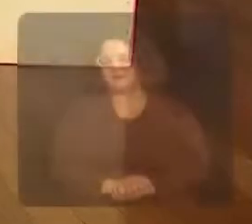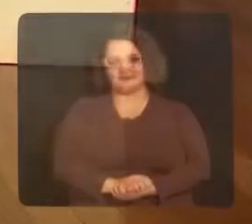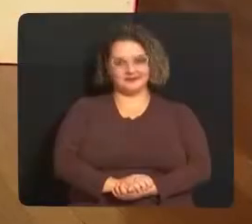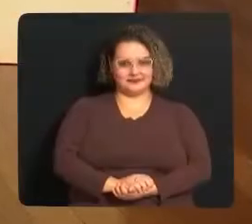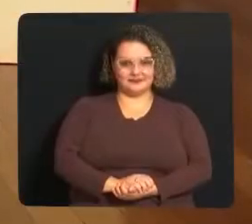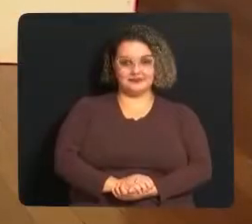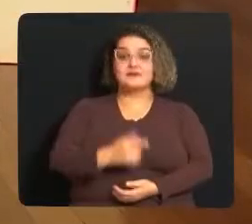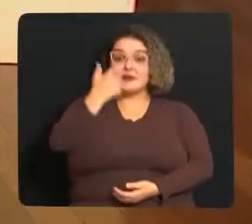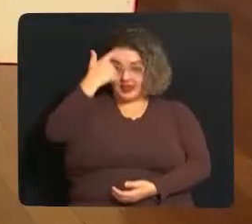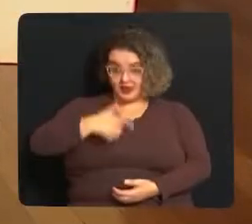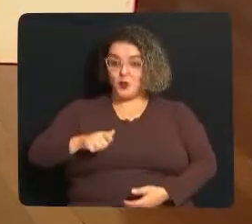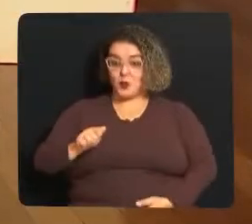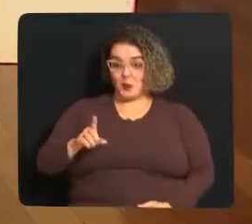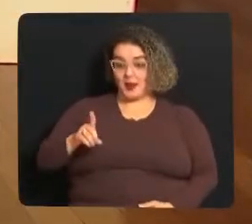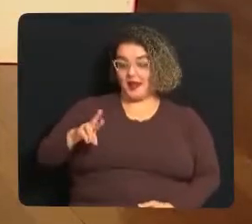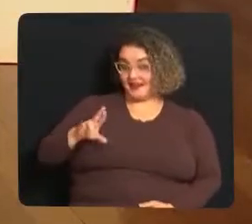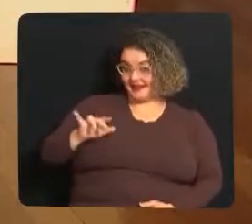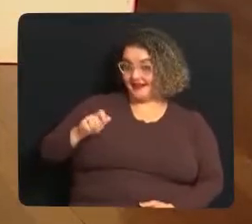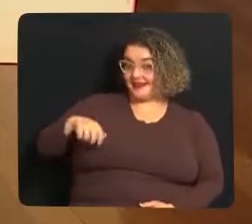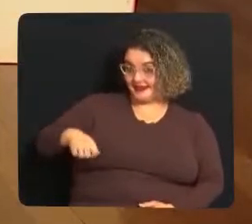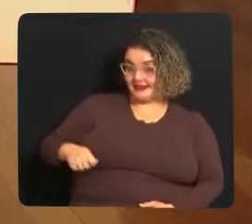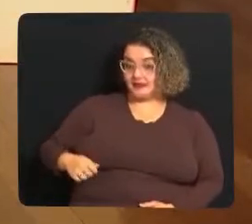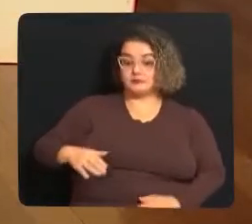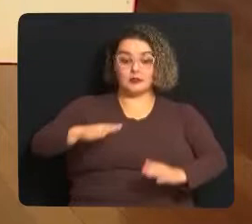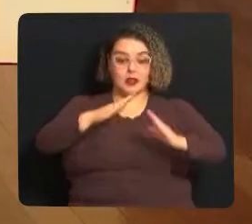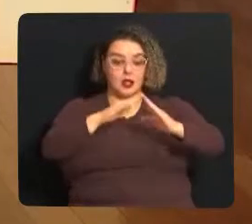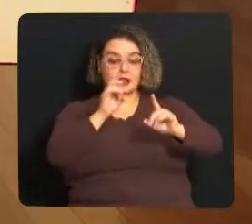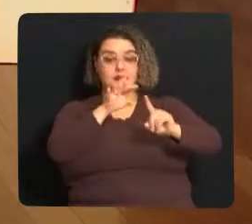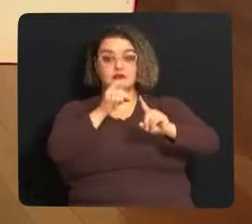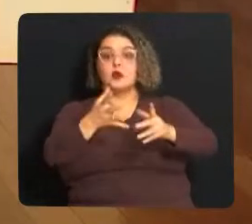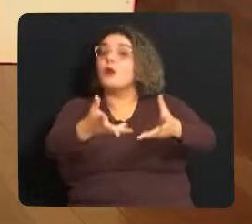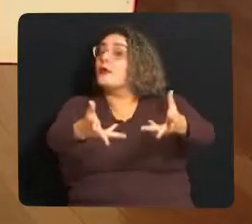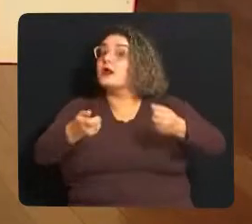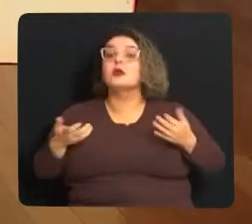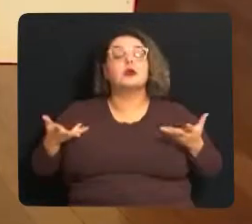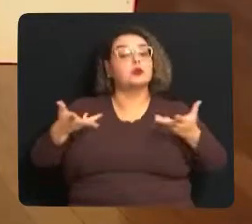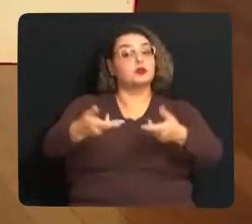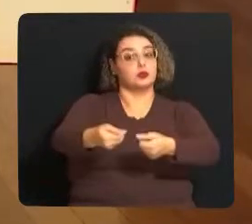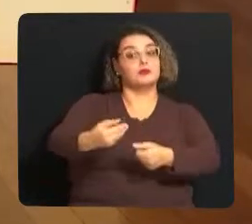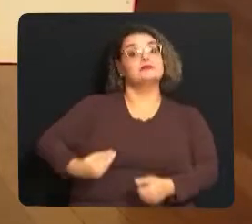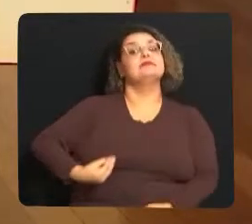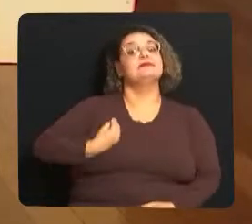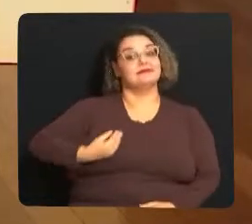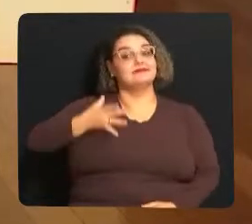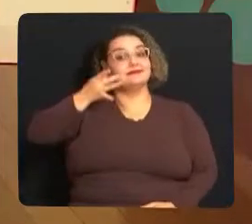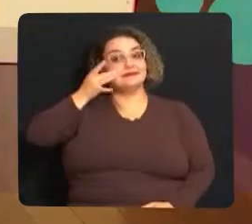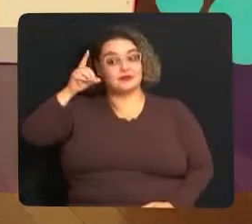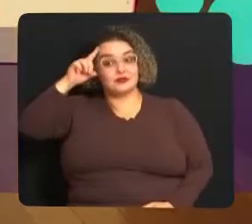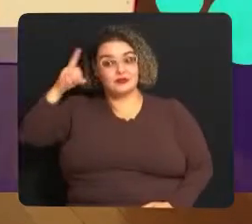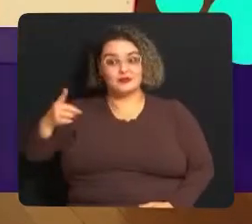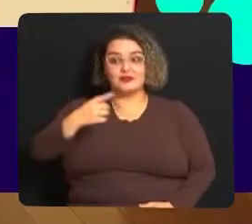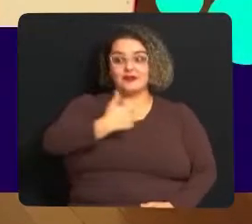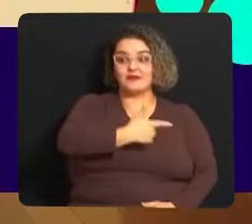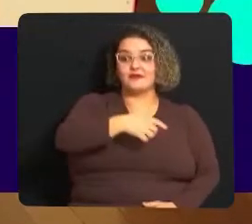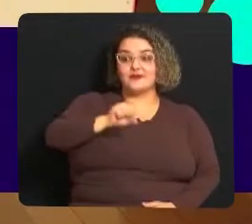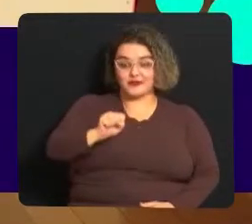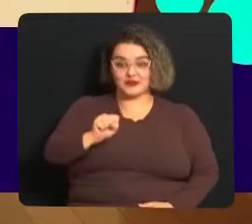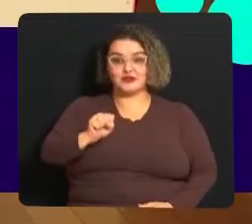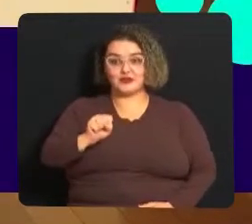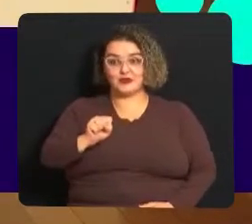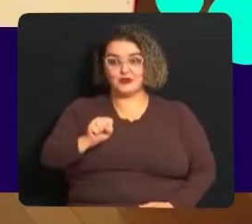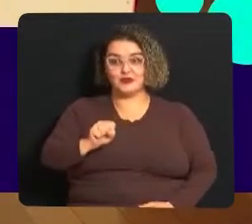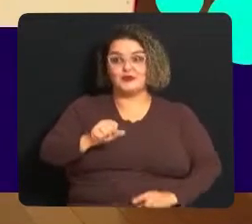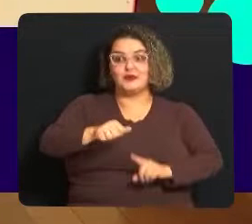Eu sou Adriana Barão, da Casa de Vidro, e convido a todos e a todas para estarem aqui no dia 28 de maio,